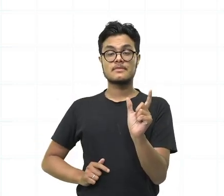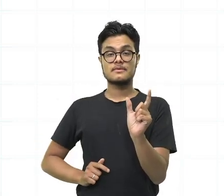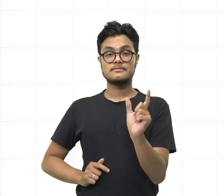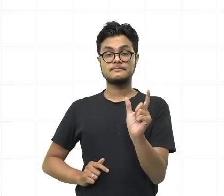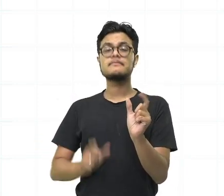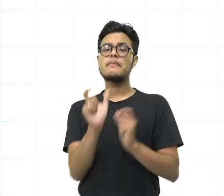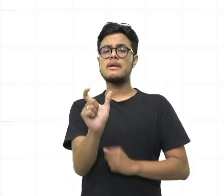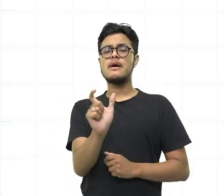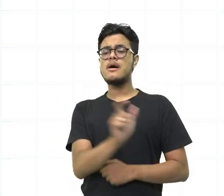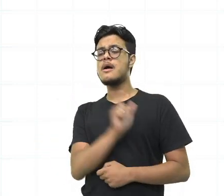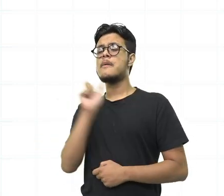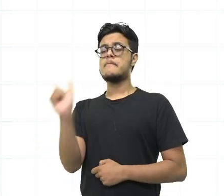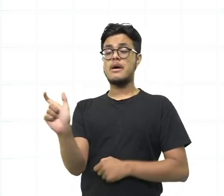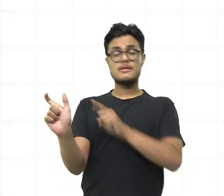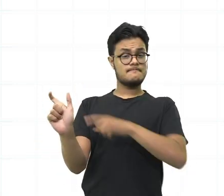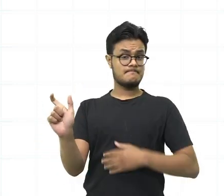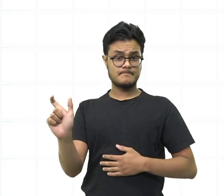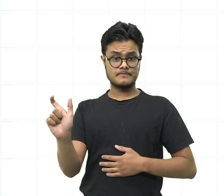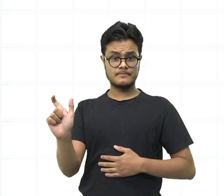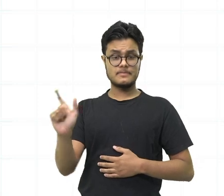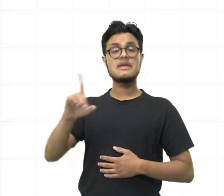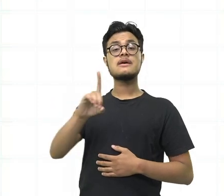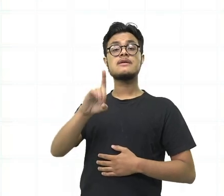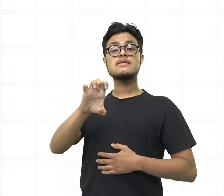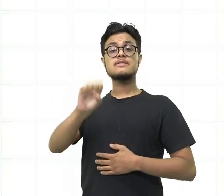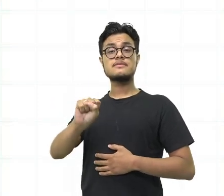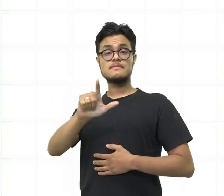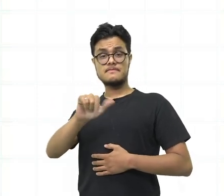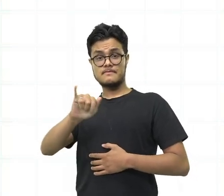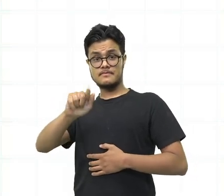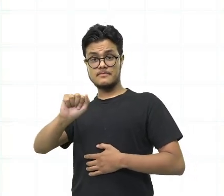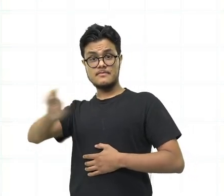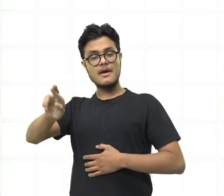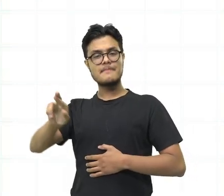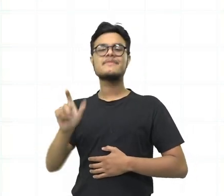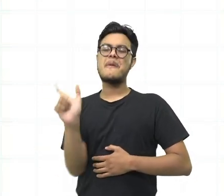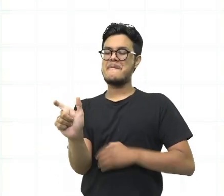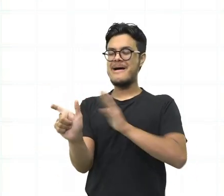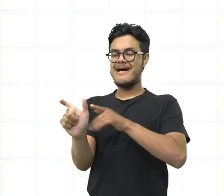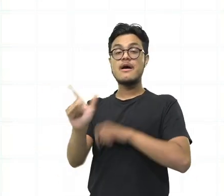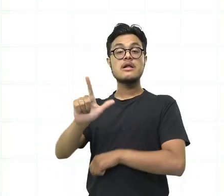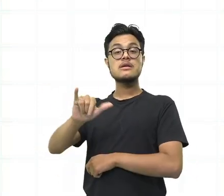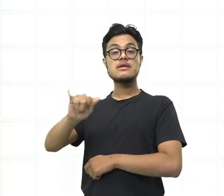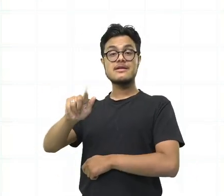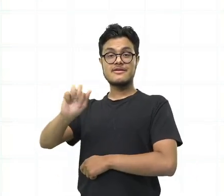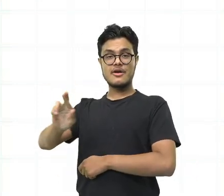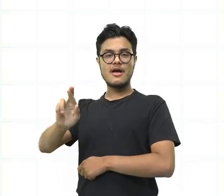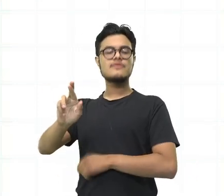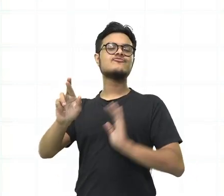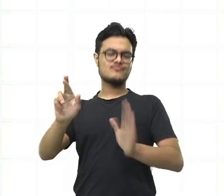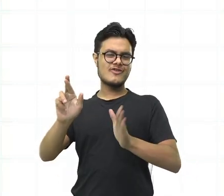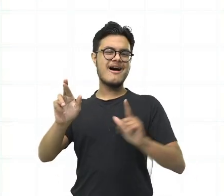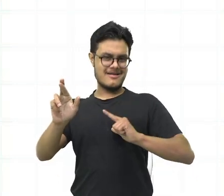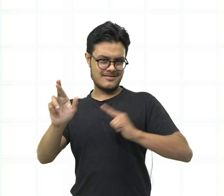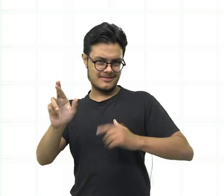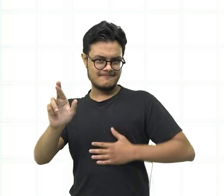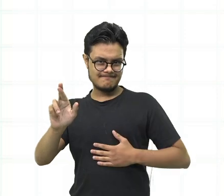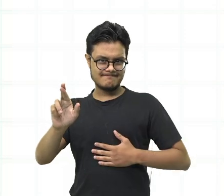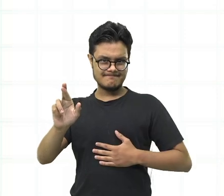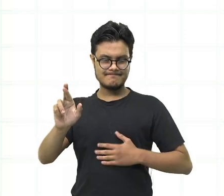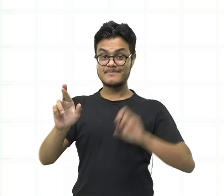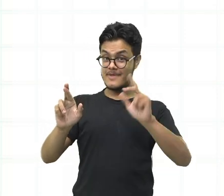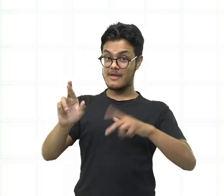antes do radical, como desligar. Ligar é a nossa palavra